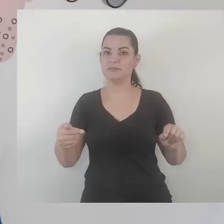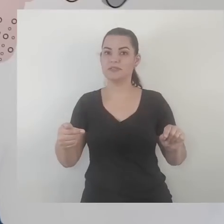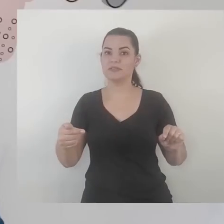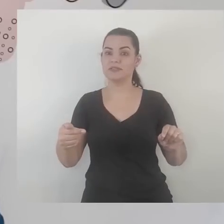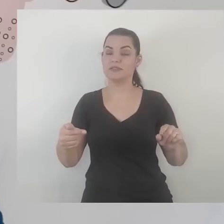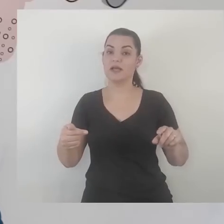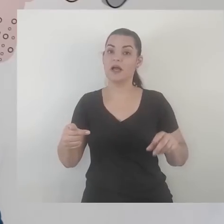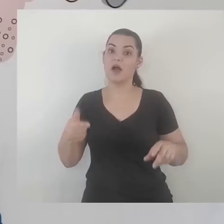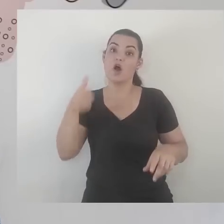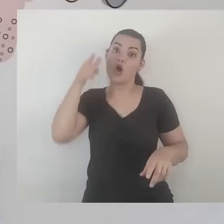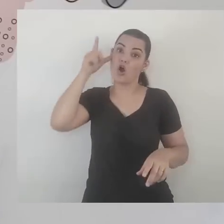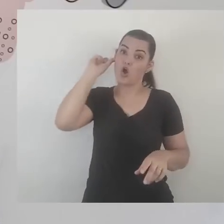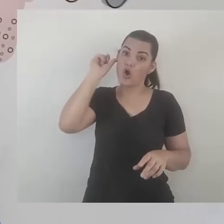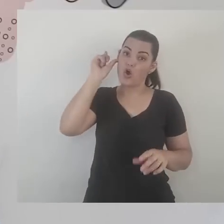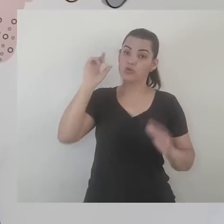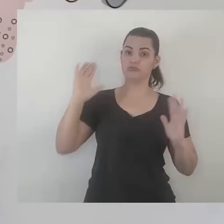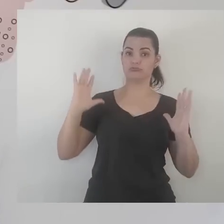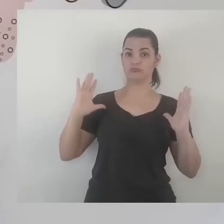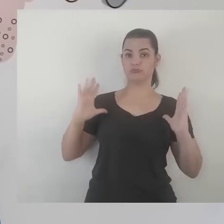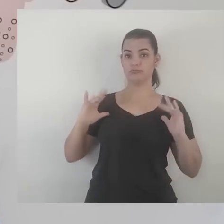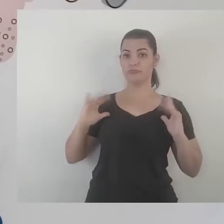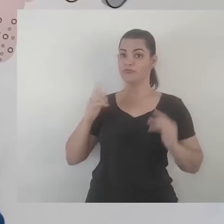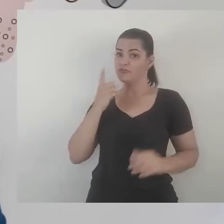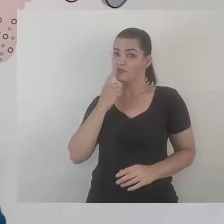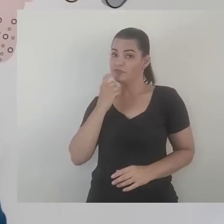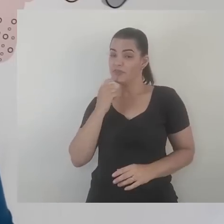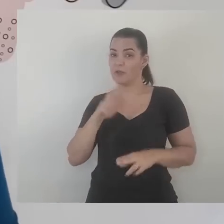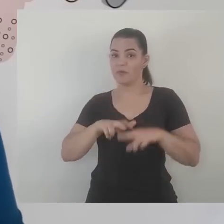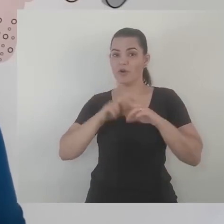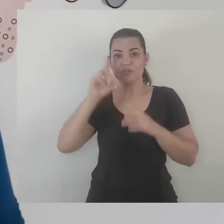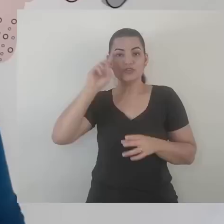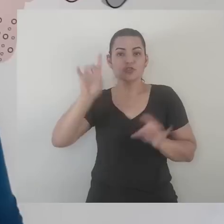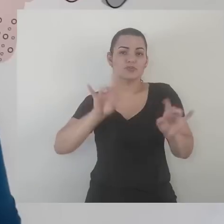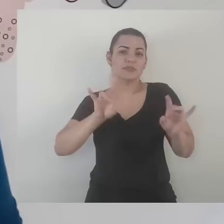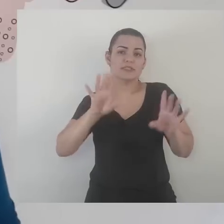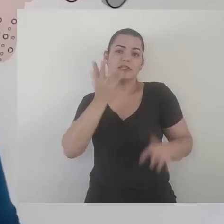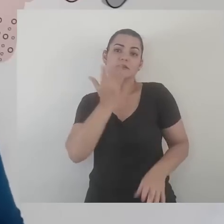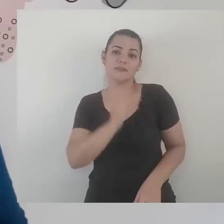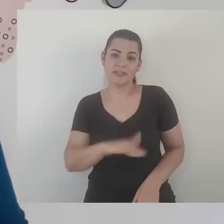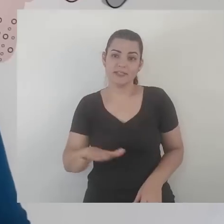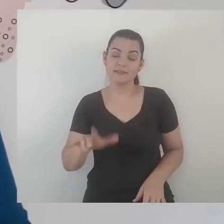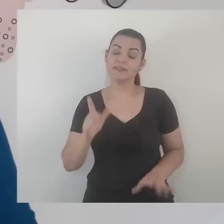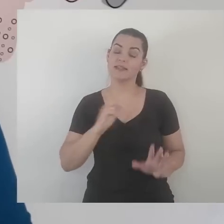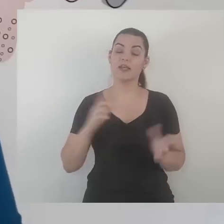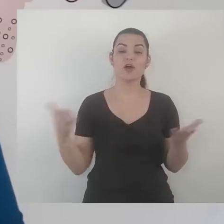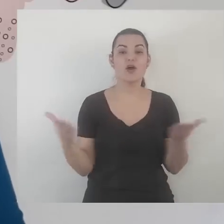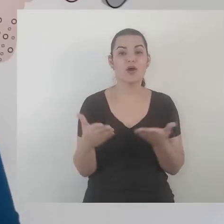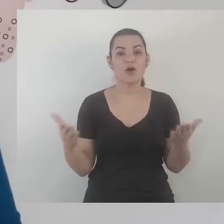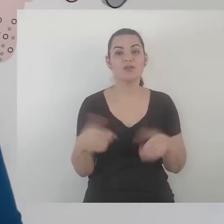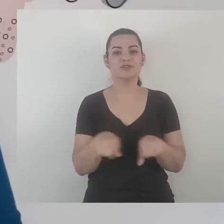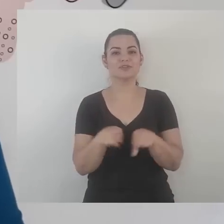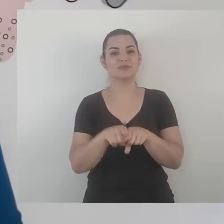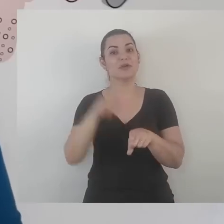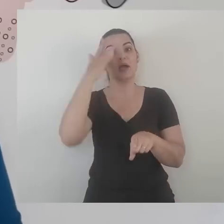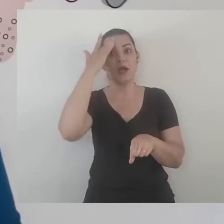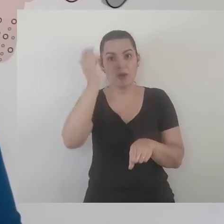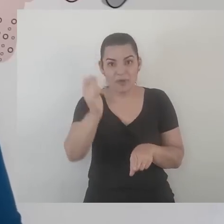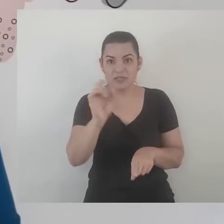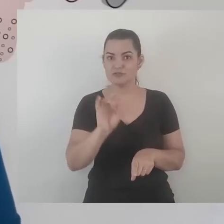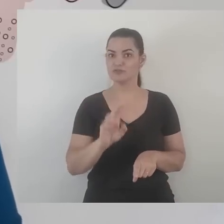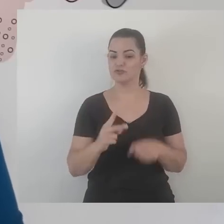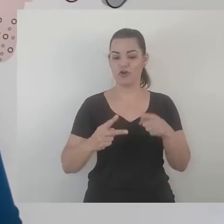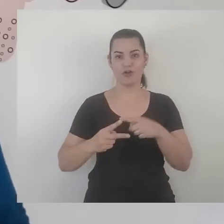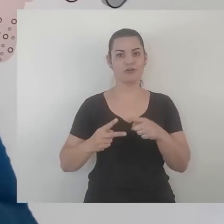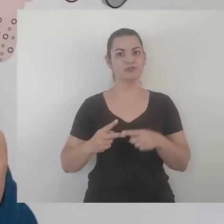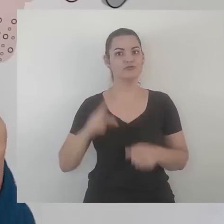tivemos ontem o feriado pelo Dia das Crianças, nós temos hoje e amanhã para essas